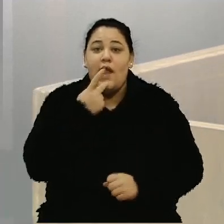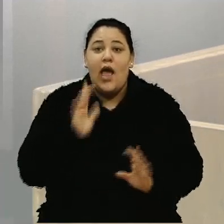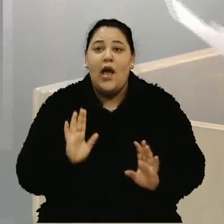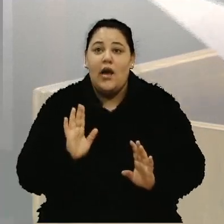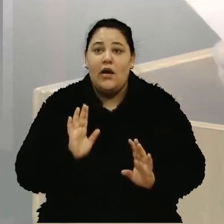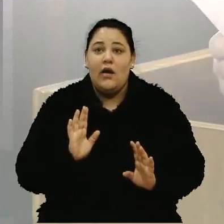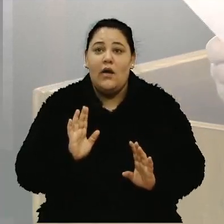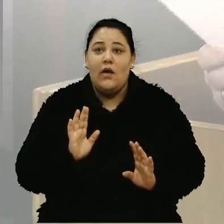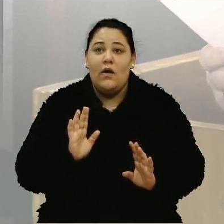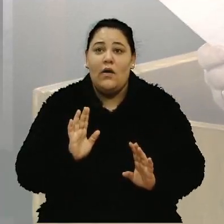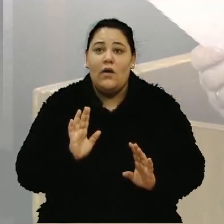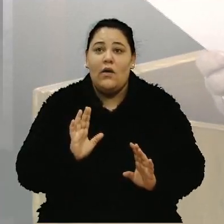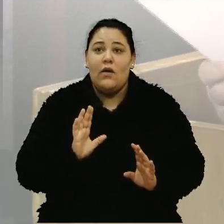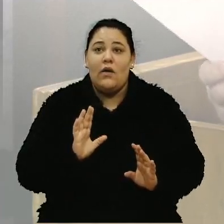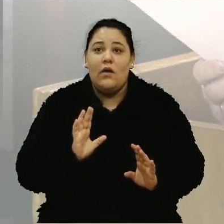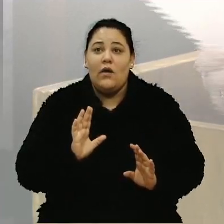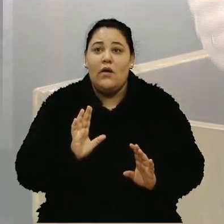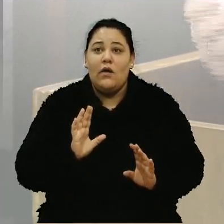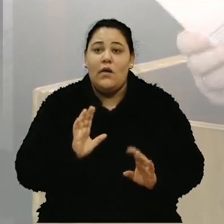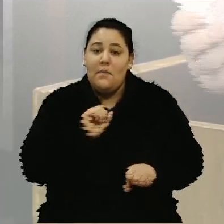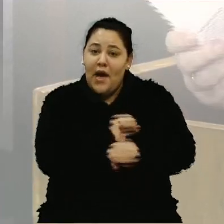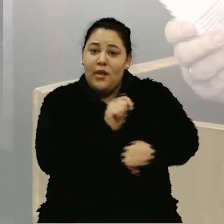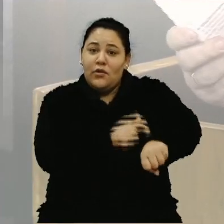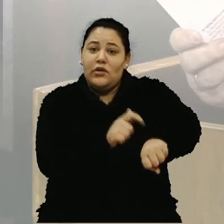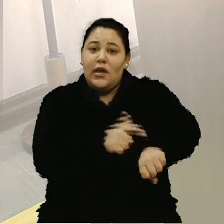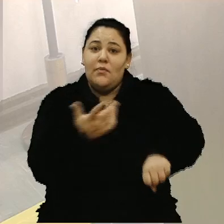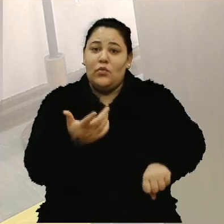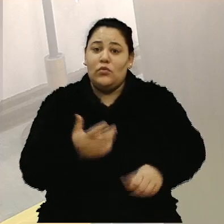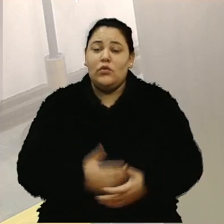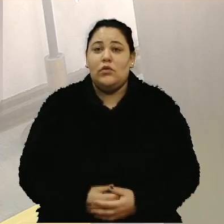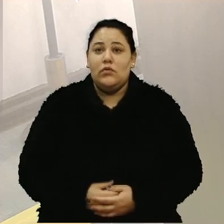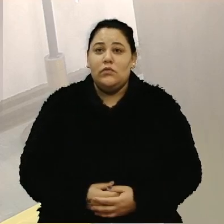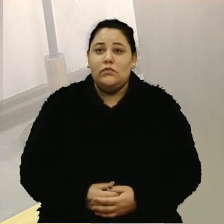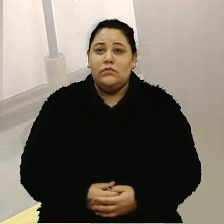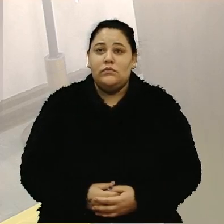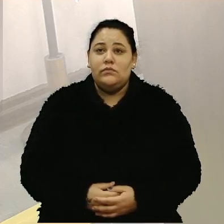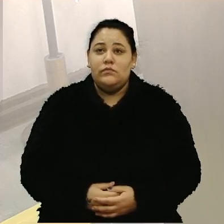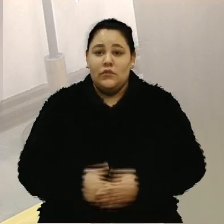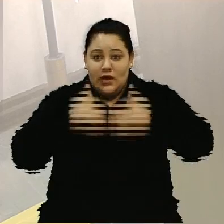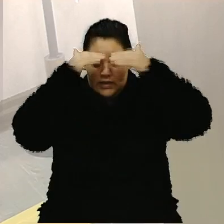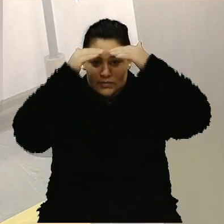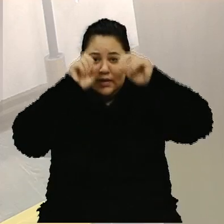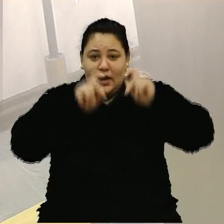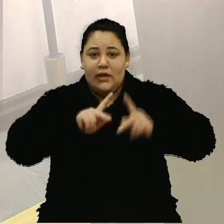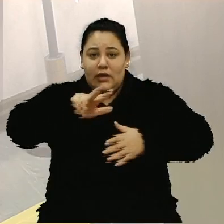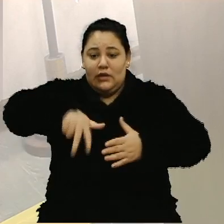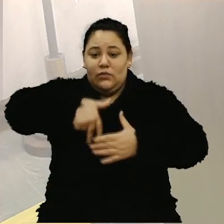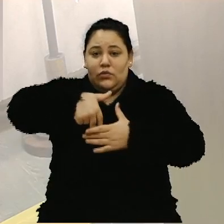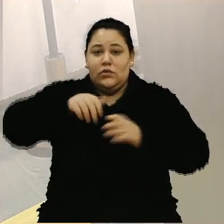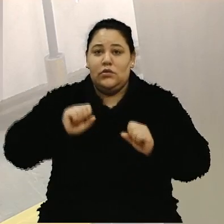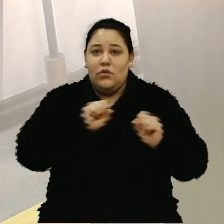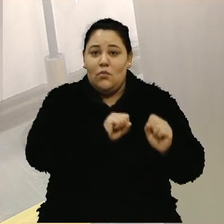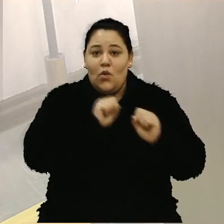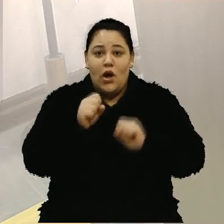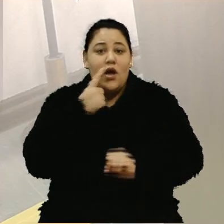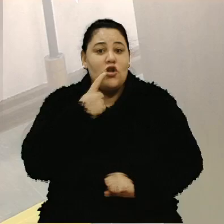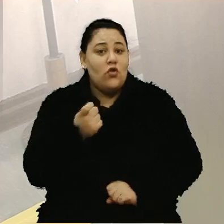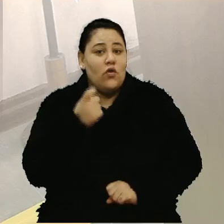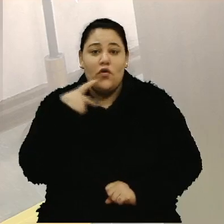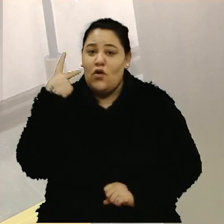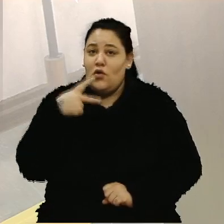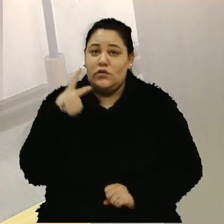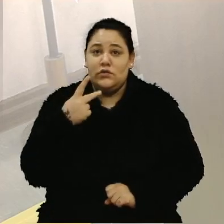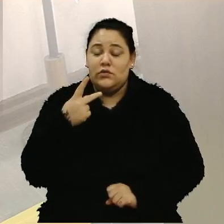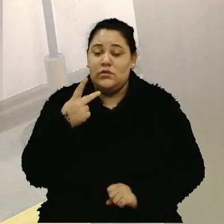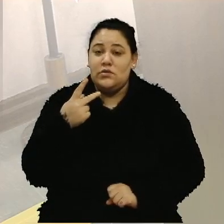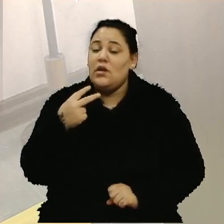eu quero que segure meu tempo, porque eu posso falar, eu posso. Vamos respeitar quem está na tribuna, por favor. Eu posso, a vereadora Rose não pode falar comigo